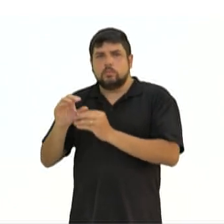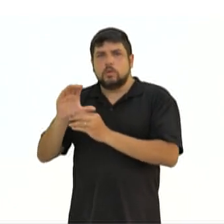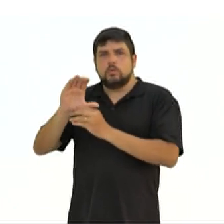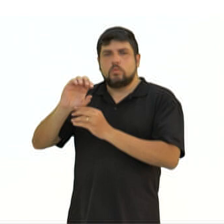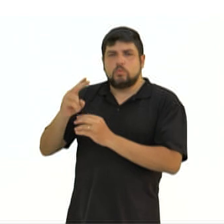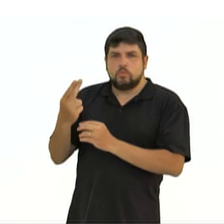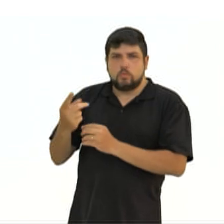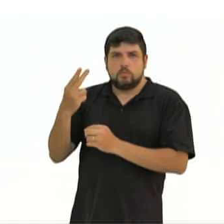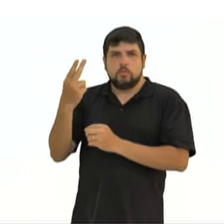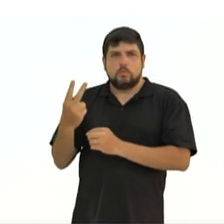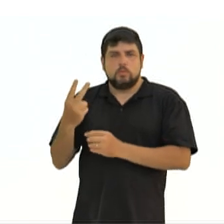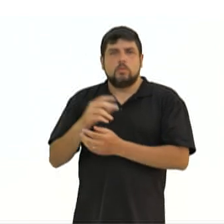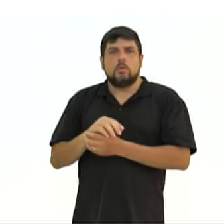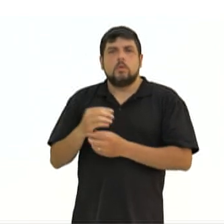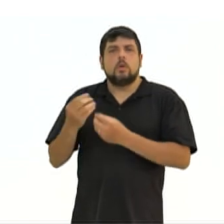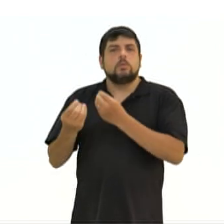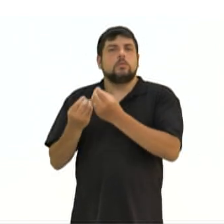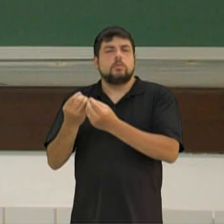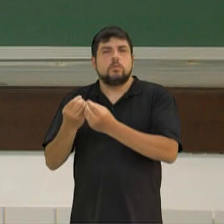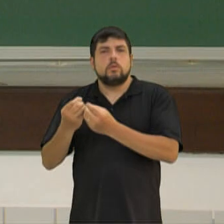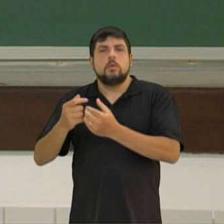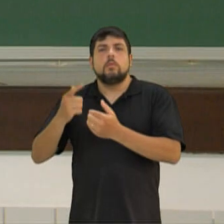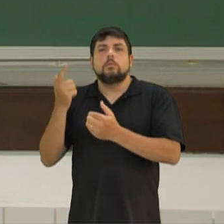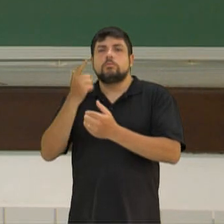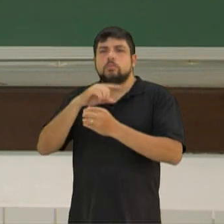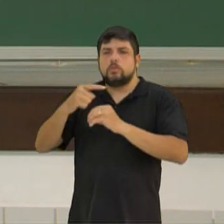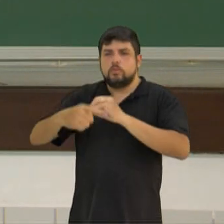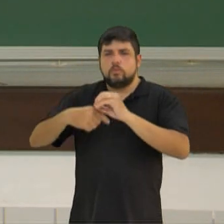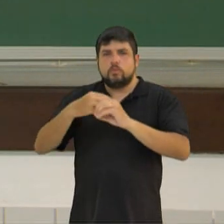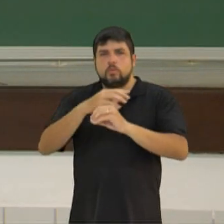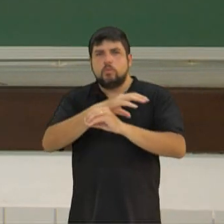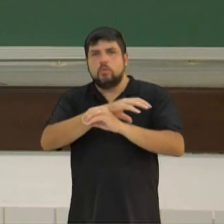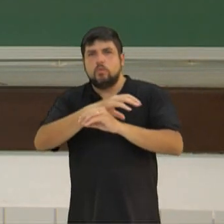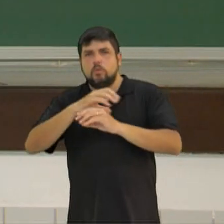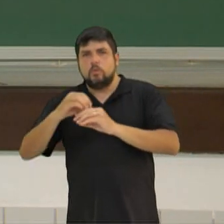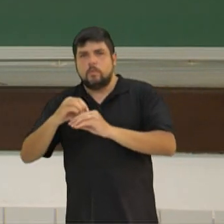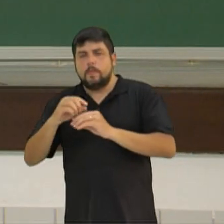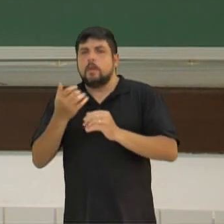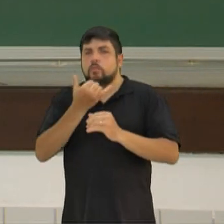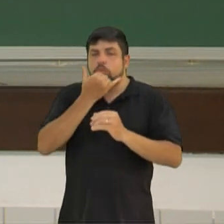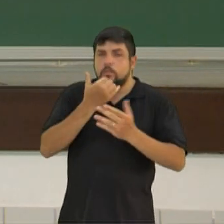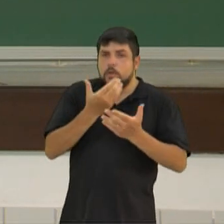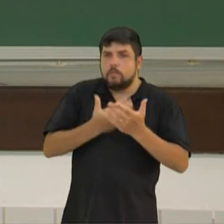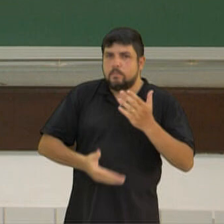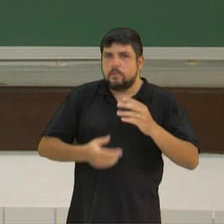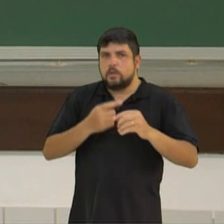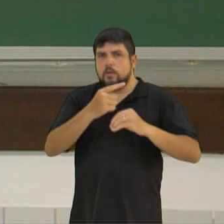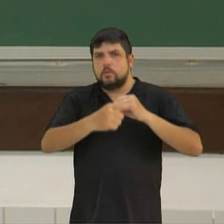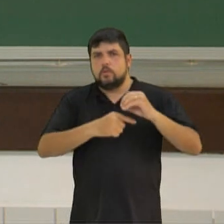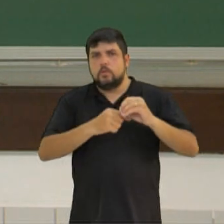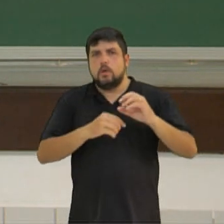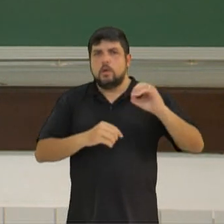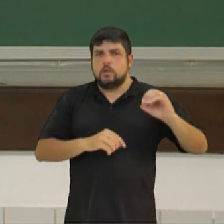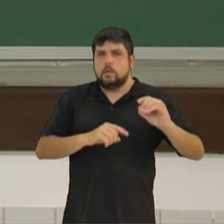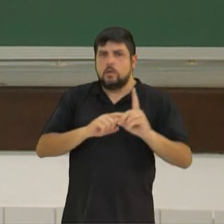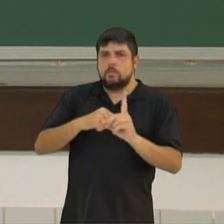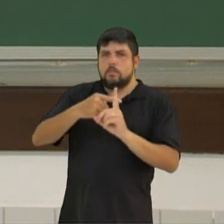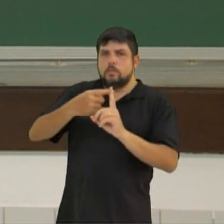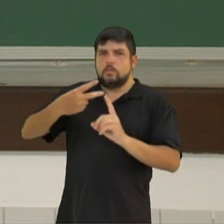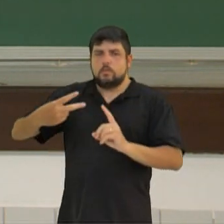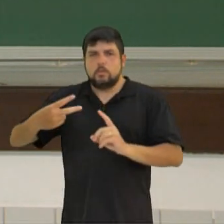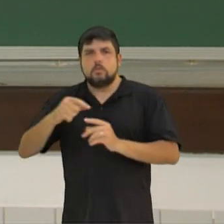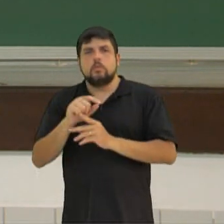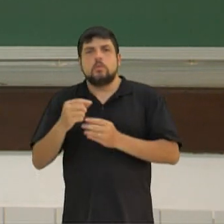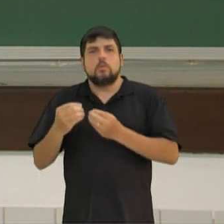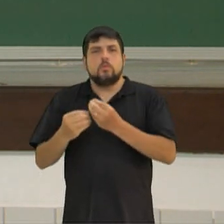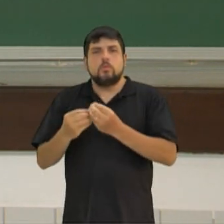ele vai ganhar ali os seus elétrons, vai perder os elétrons, vai de 0 para mais 2, ocorre